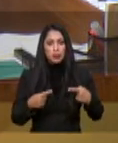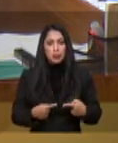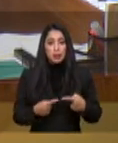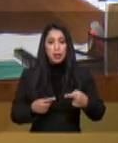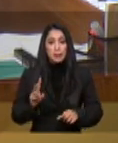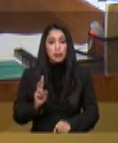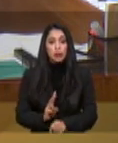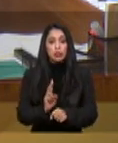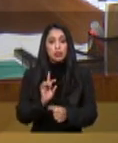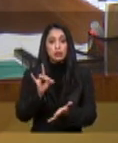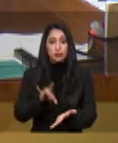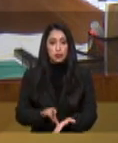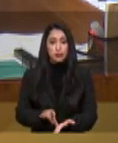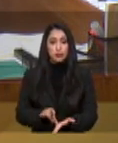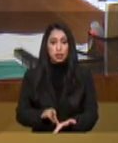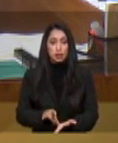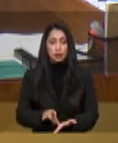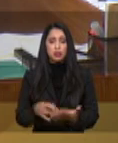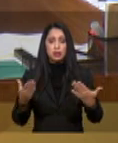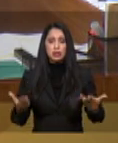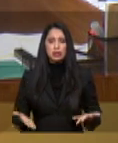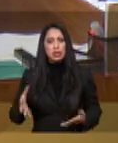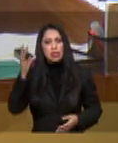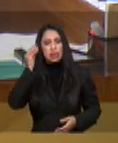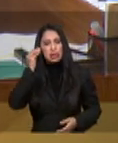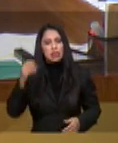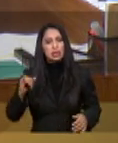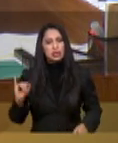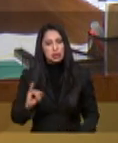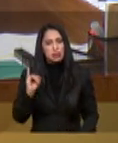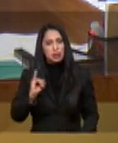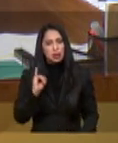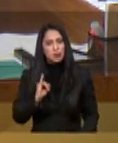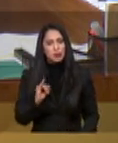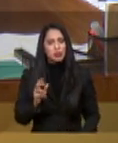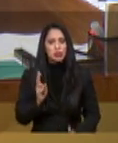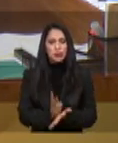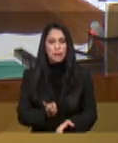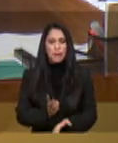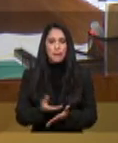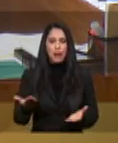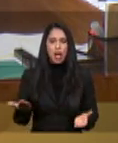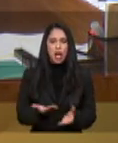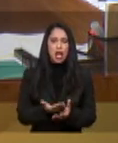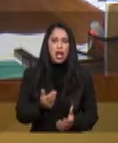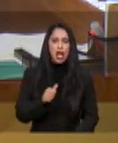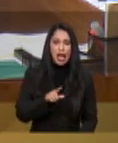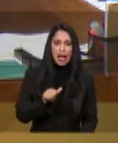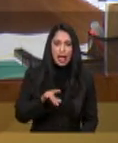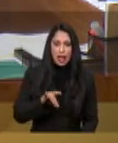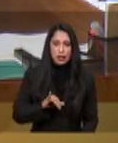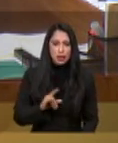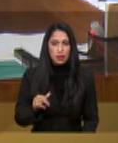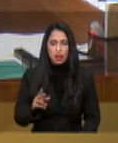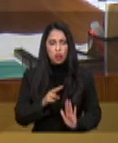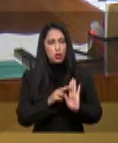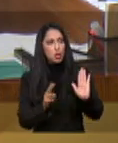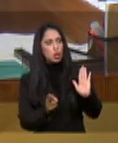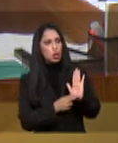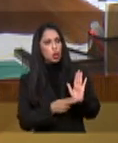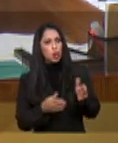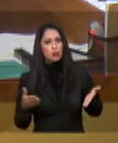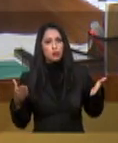da proteção deficiente. Entendo ser necessário destacar que, muito embora a presente ação direta não cuide de norma voltada